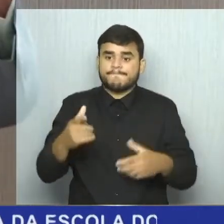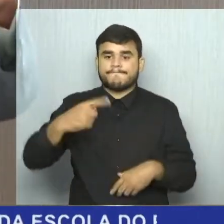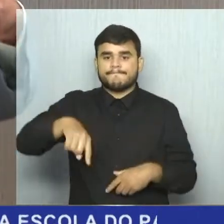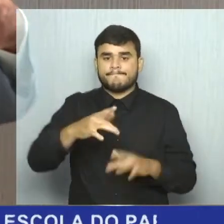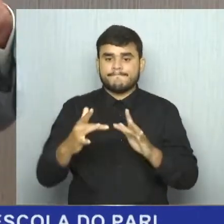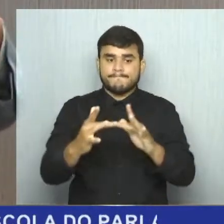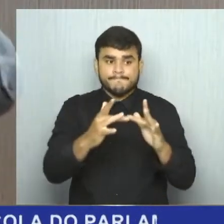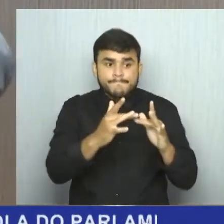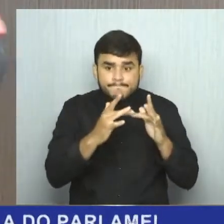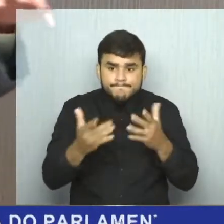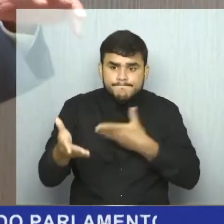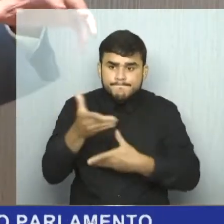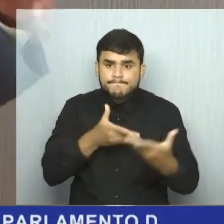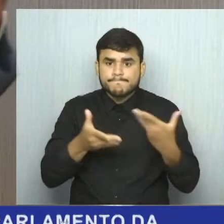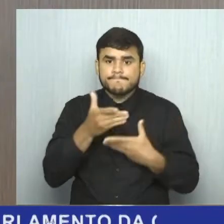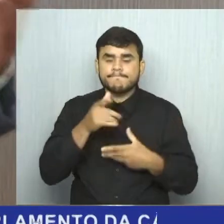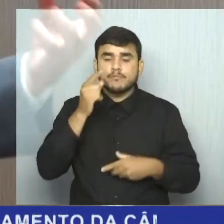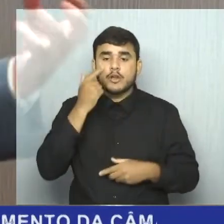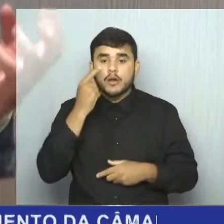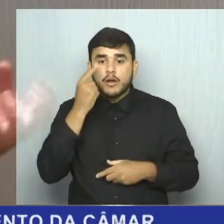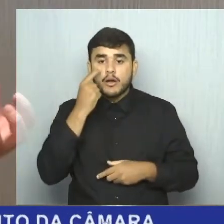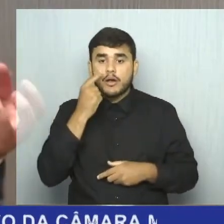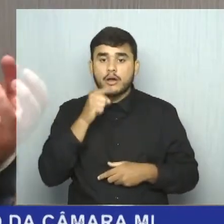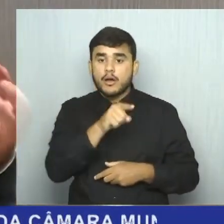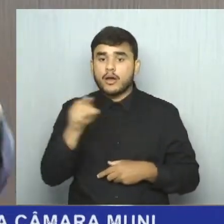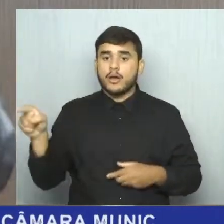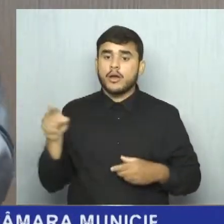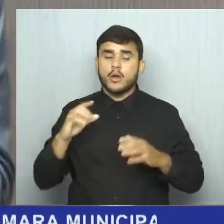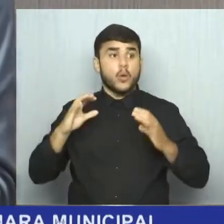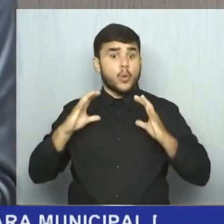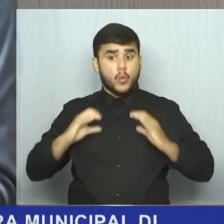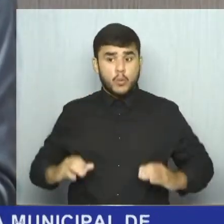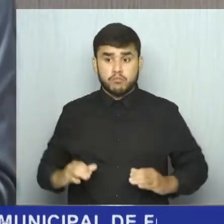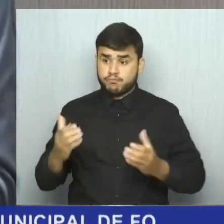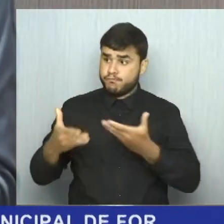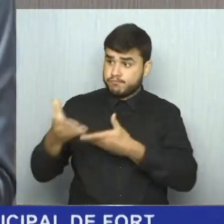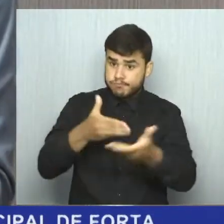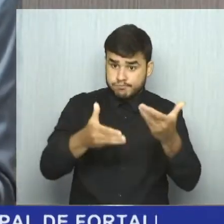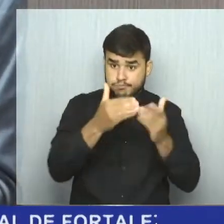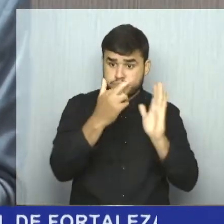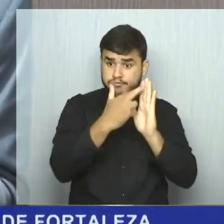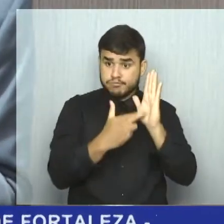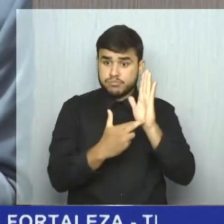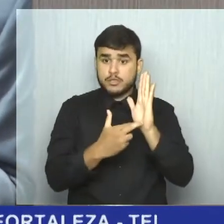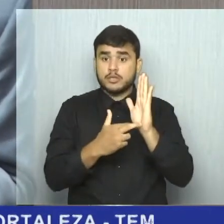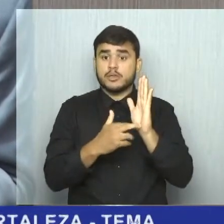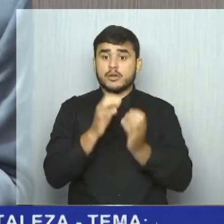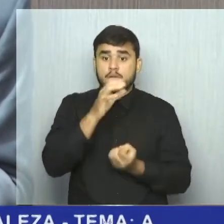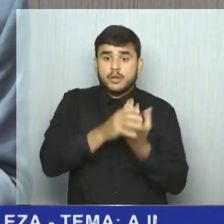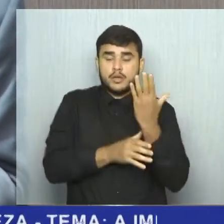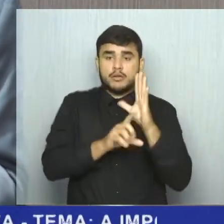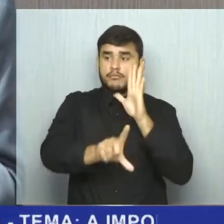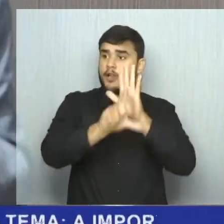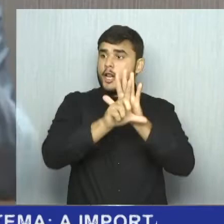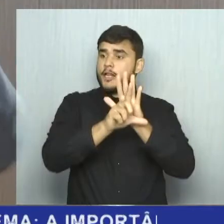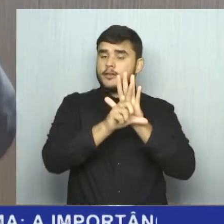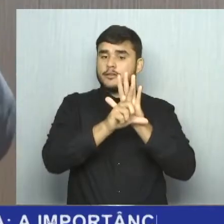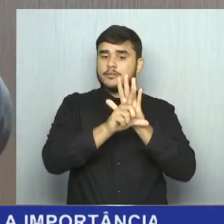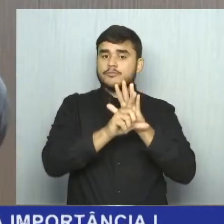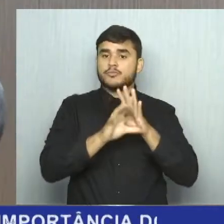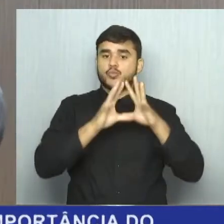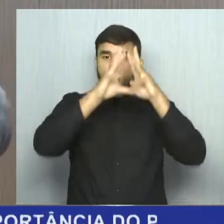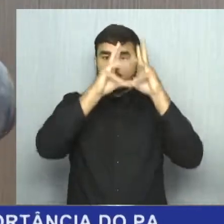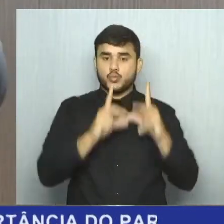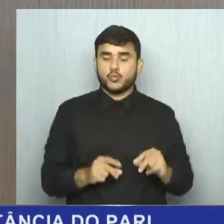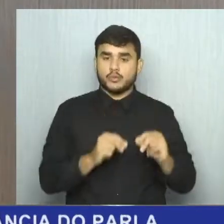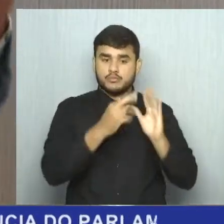ou hegemonicamente majoritário, como código de comportamento em sociedade, e transformar em leis, em